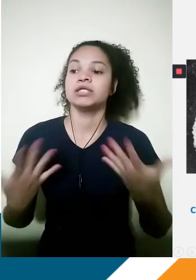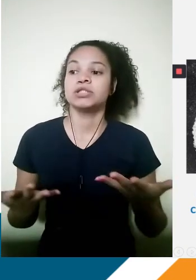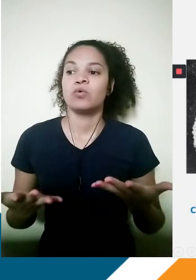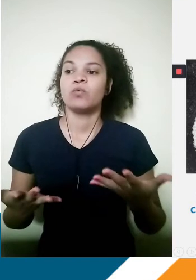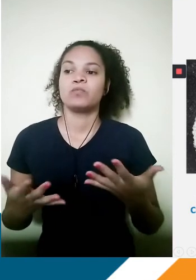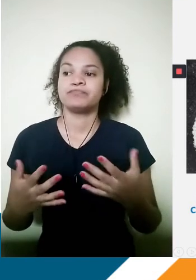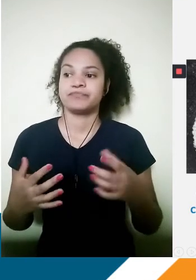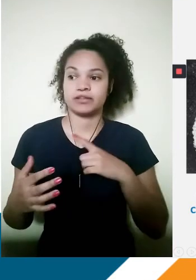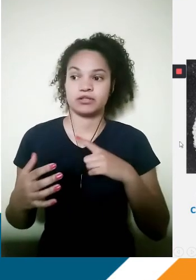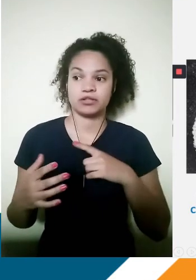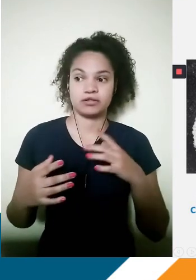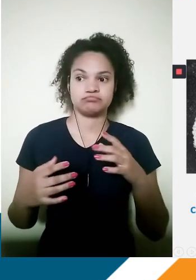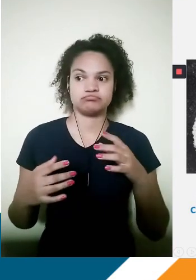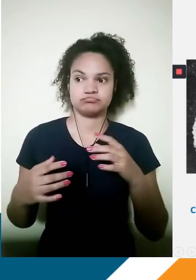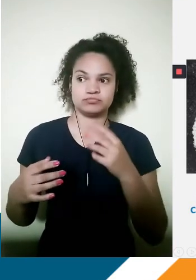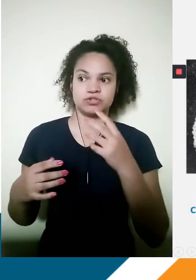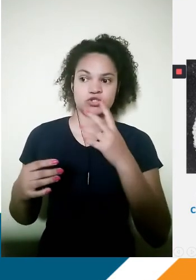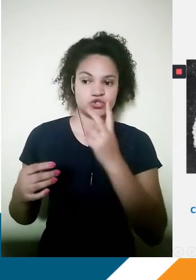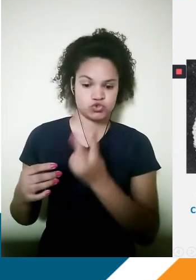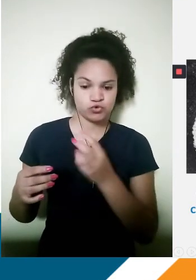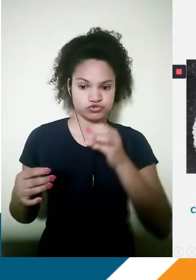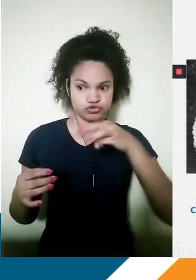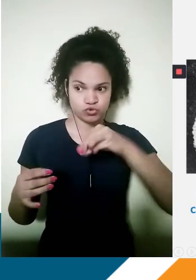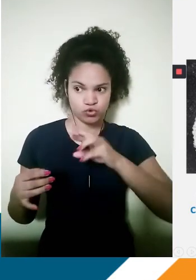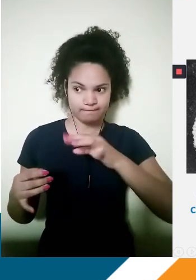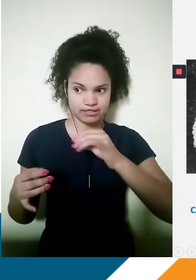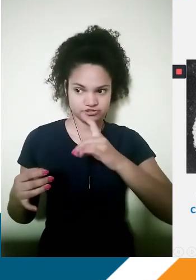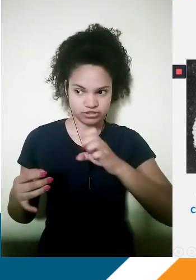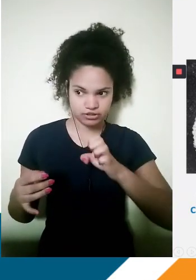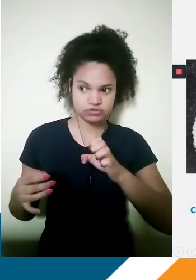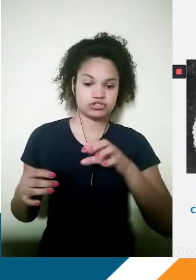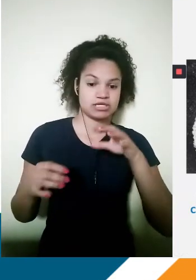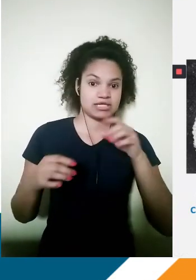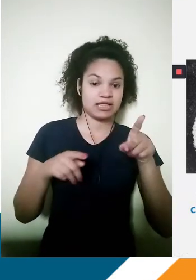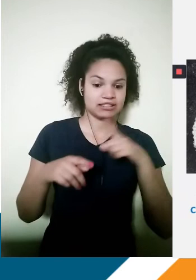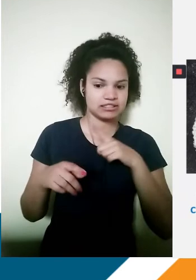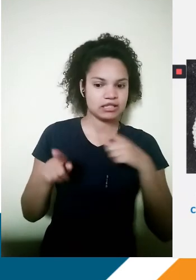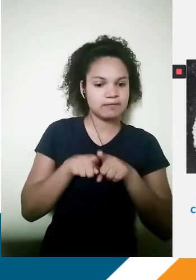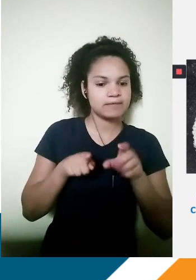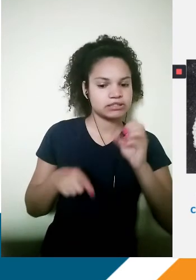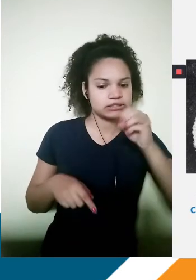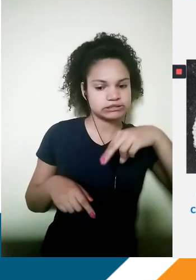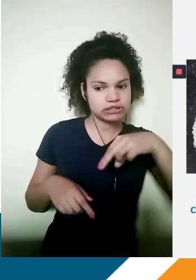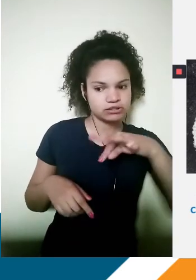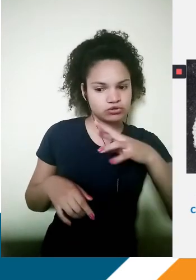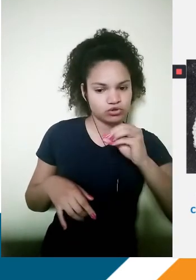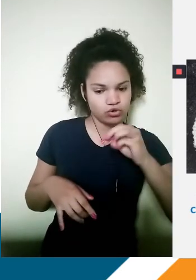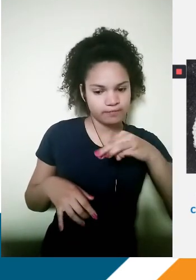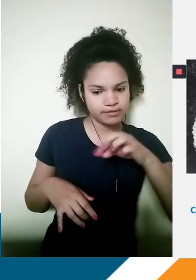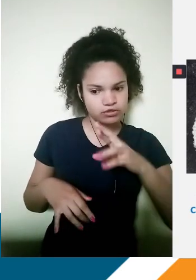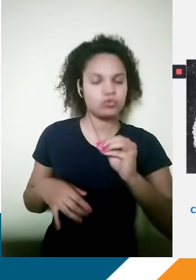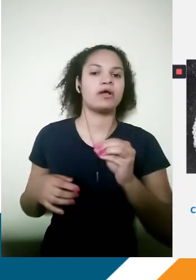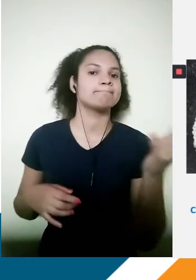um centrômero e duas cromátides irmãs, são fundamentais para esse processo de divisão celular, devido à formação do